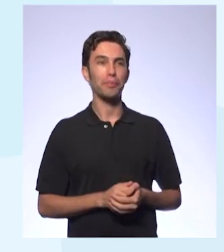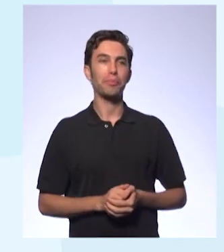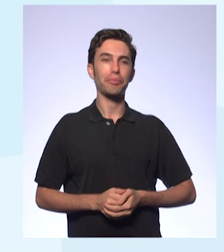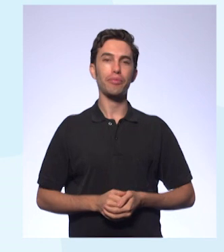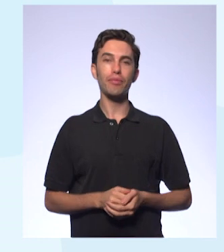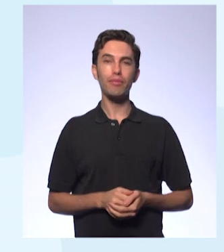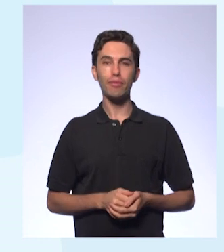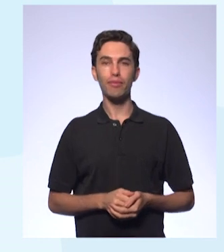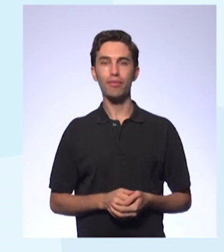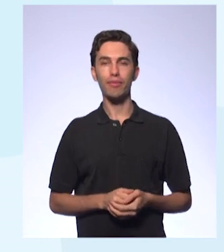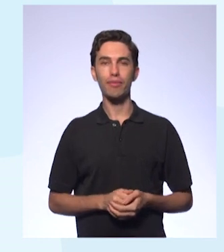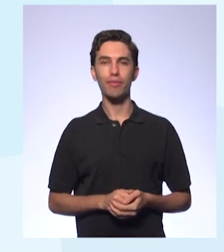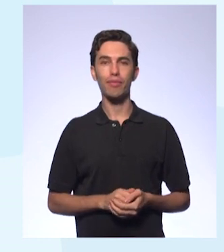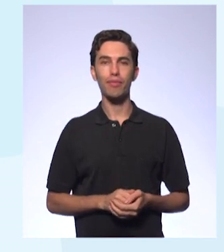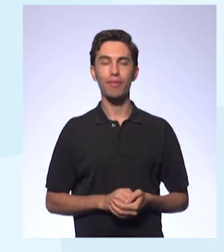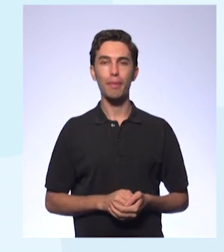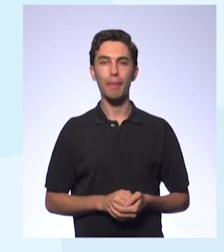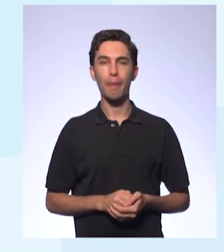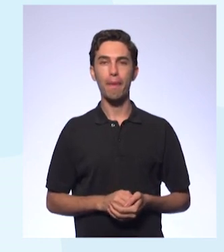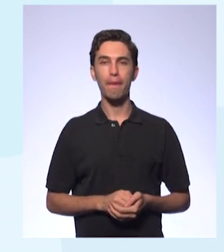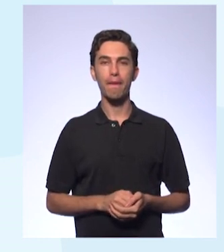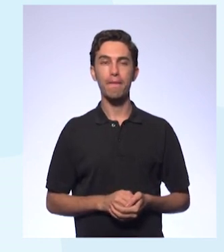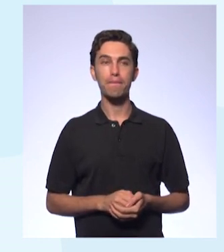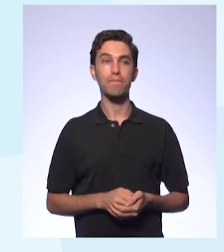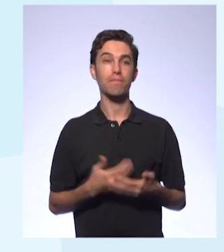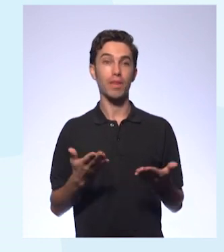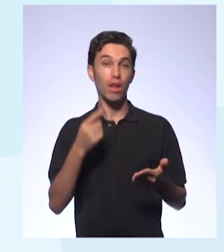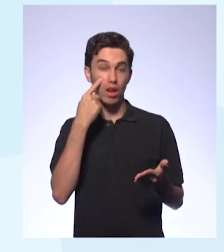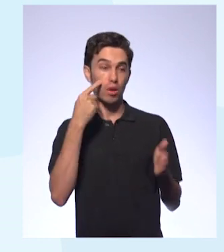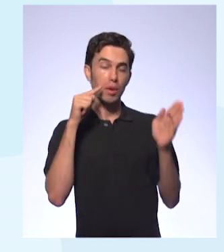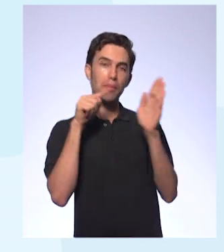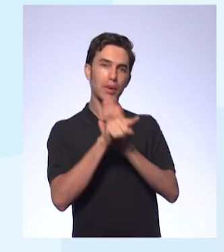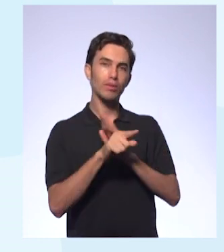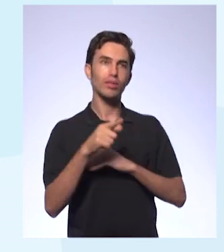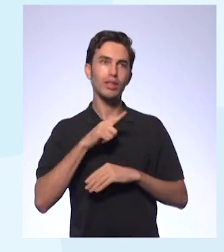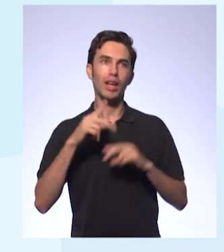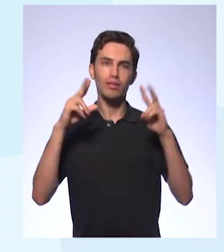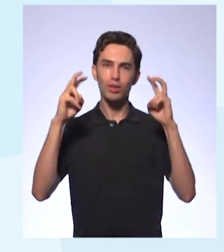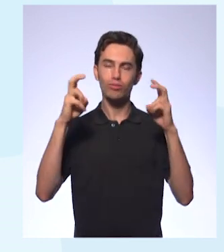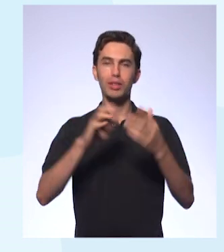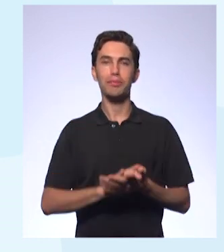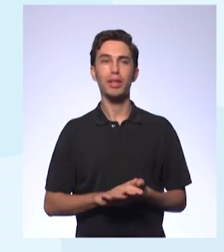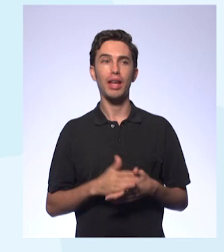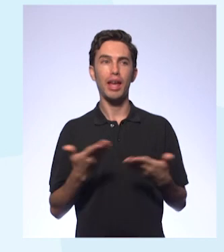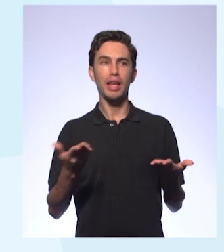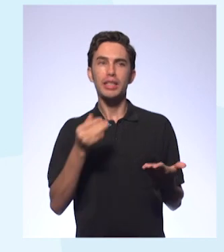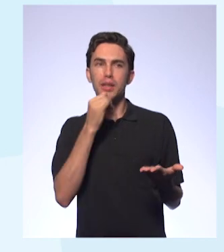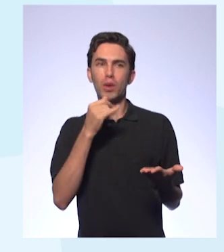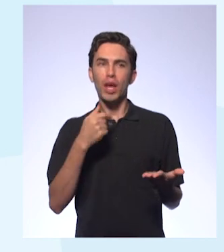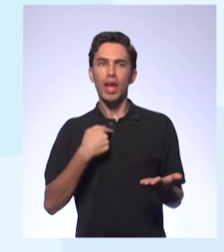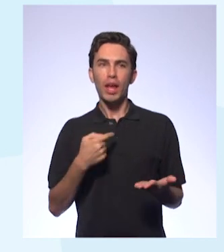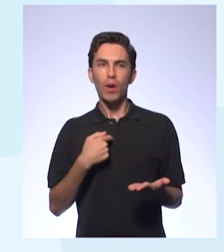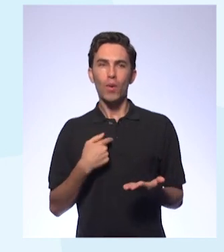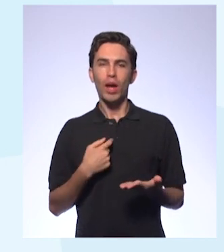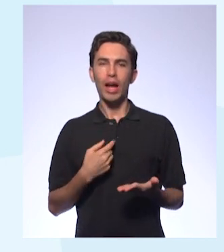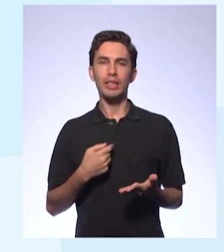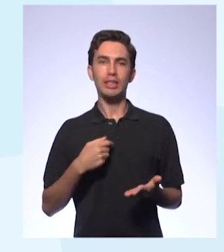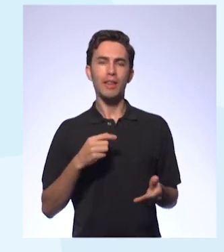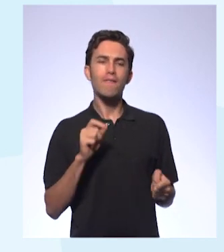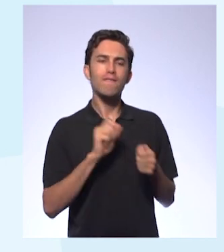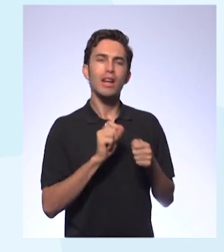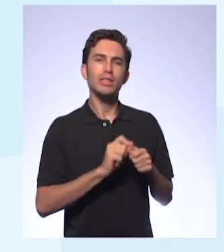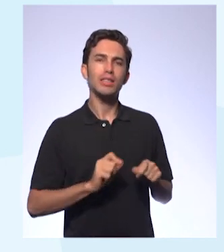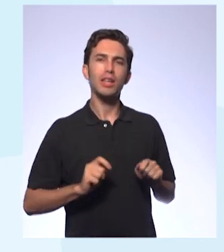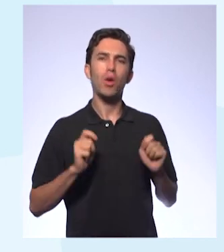Vamos lá. Olha como a pergunta tem a ver com o que eu estava falando. O que posso fazer para garantir o